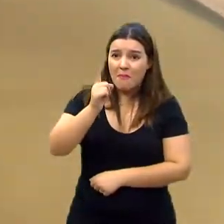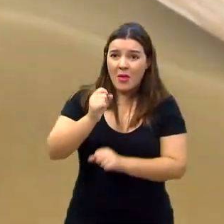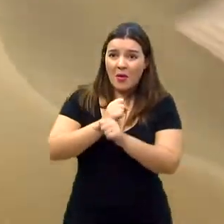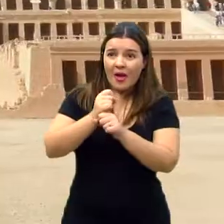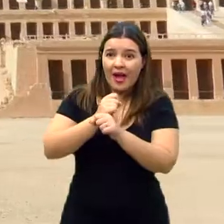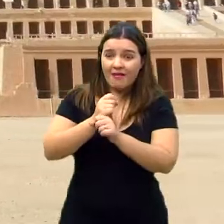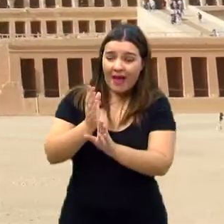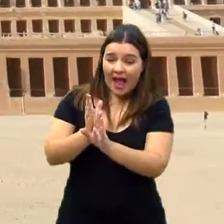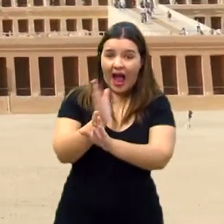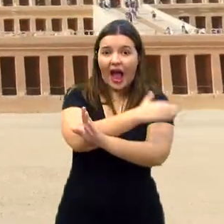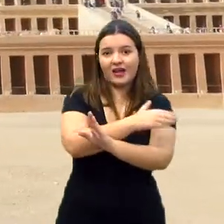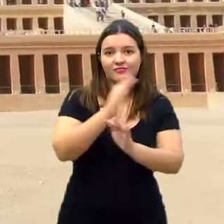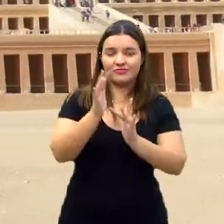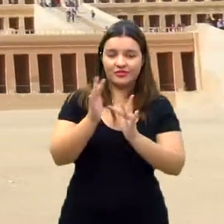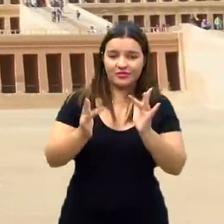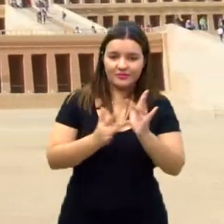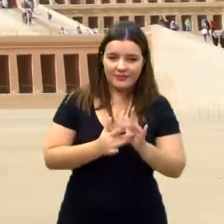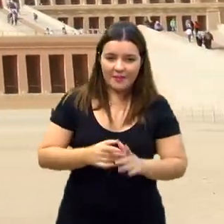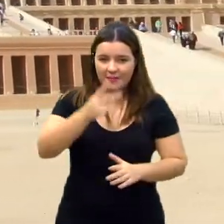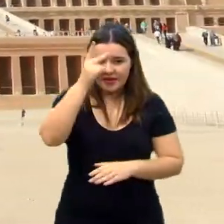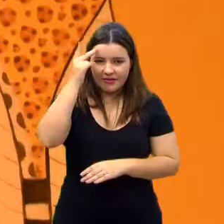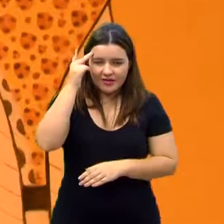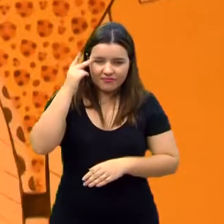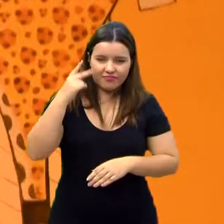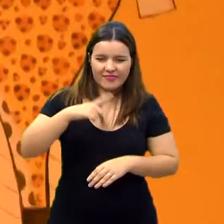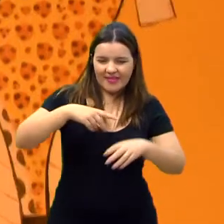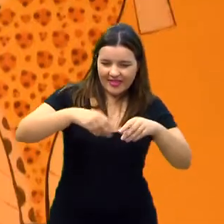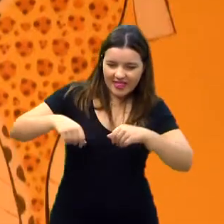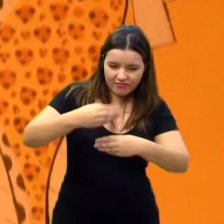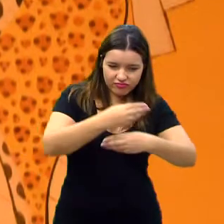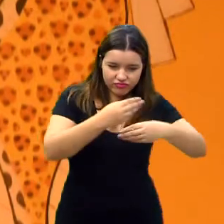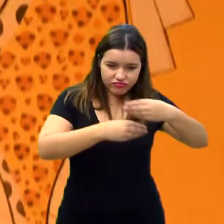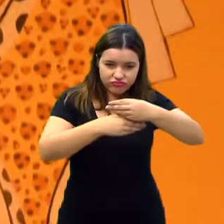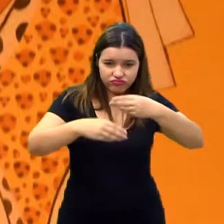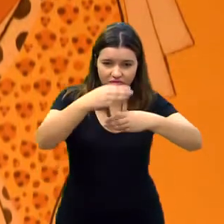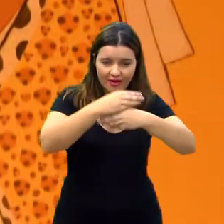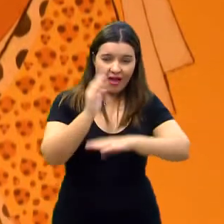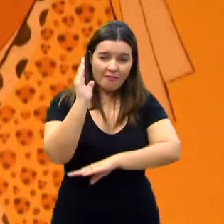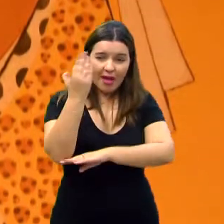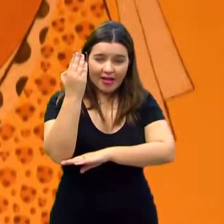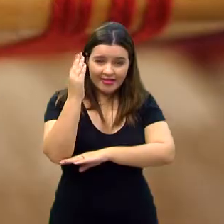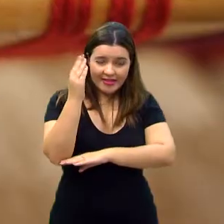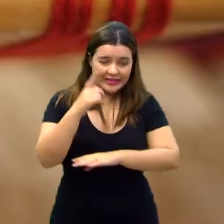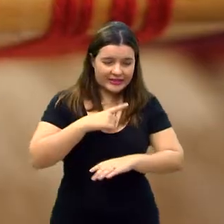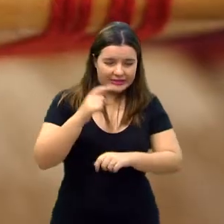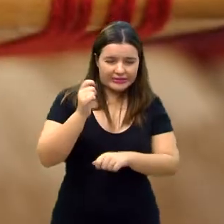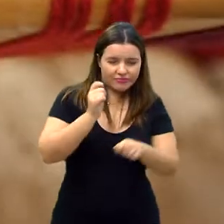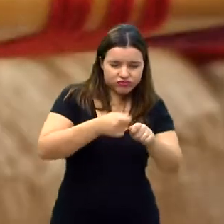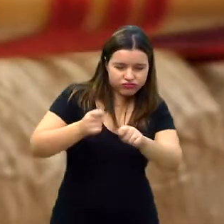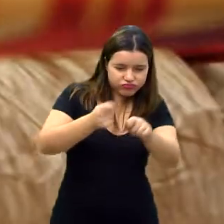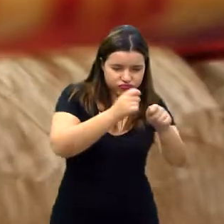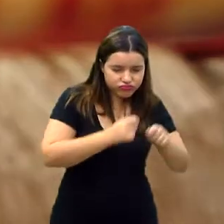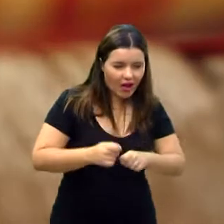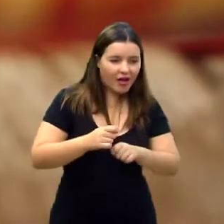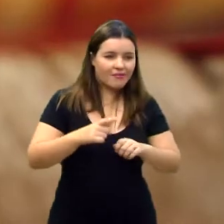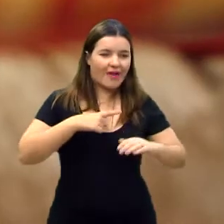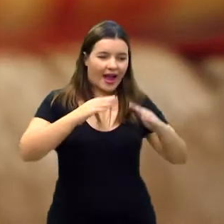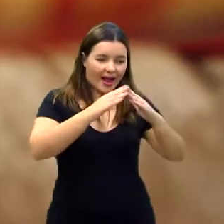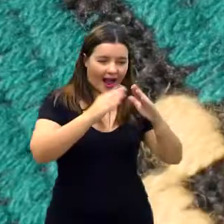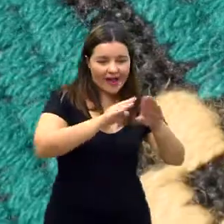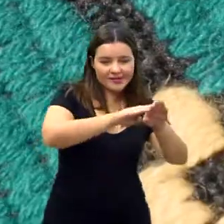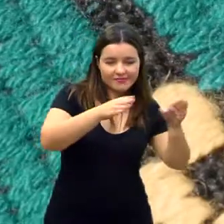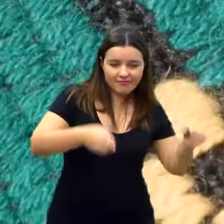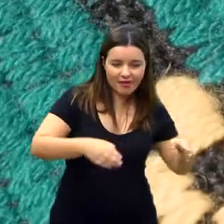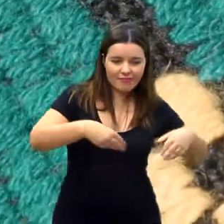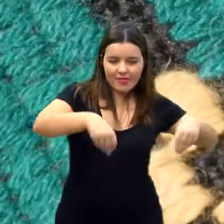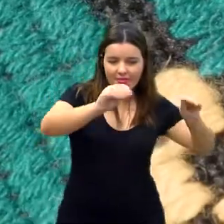anos antes de Cristo os egípcios construíram suas casas com barro e decoravam com mobiliário de madeira tapetes de palha de tecidos e de peles